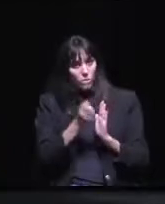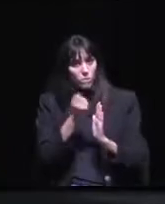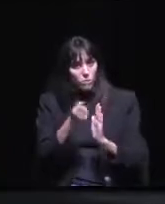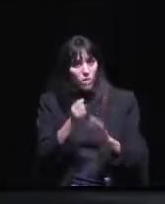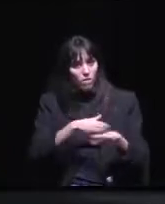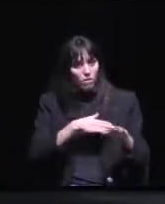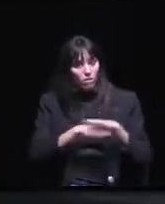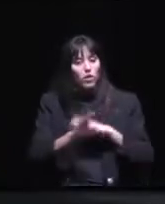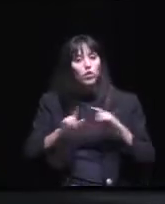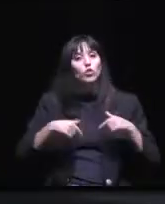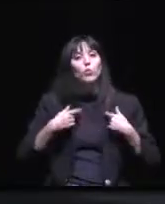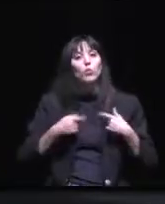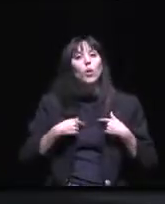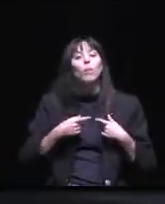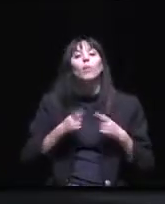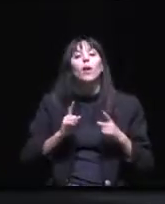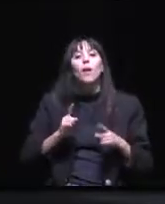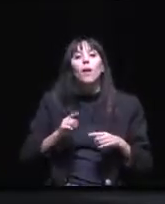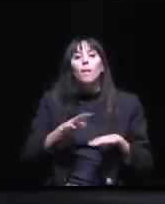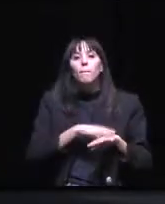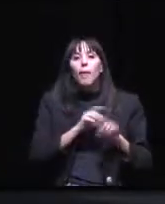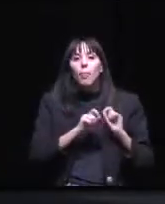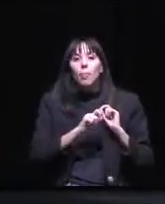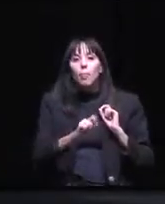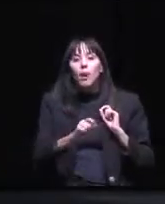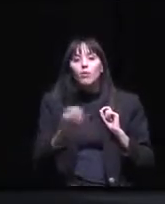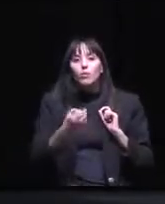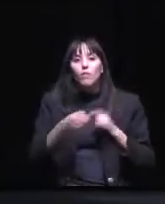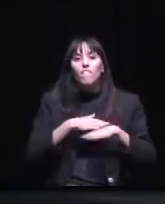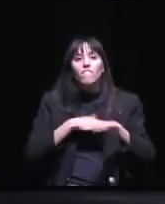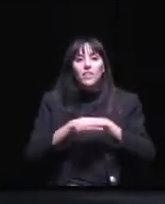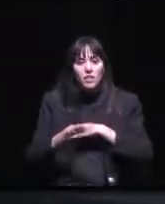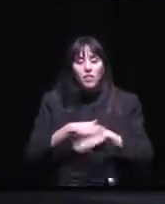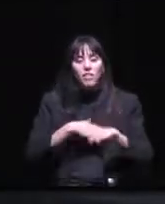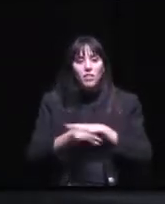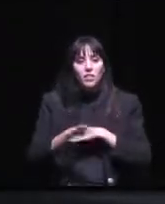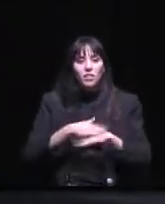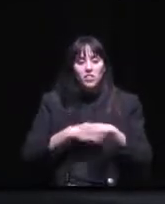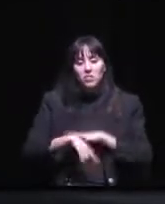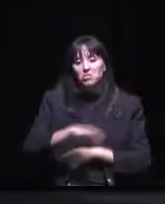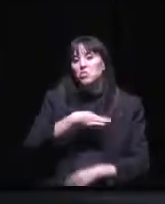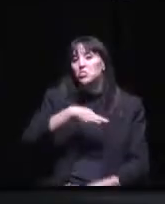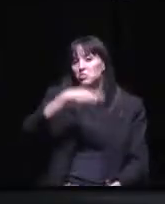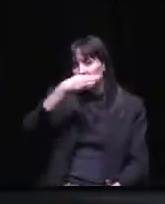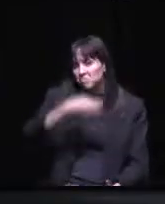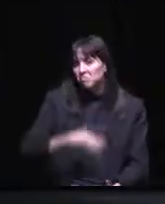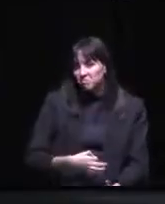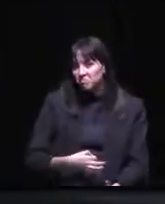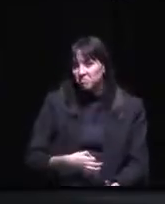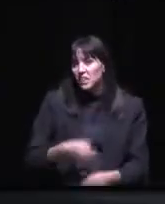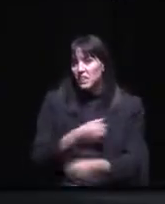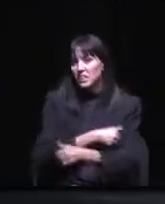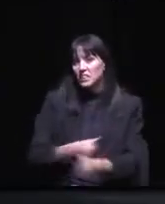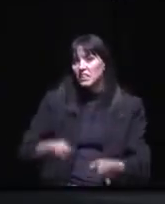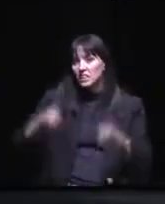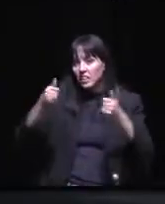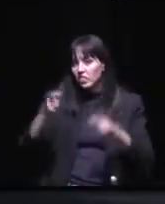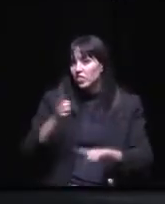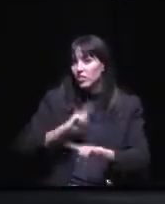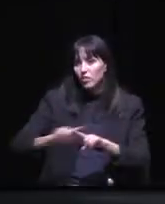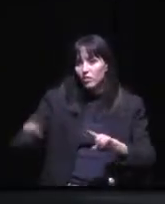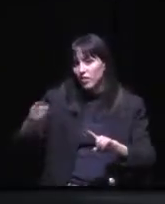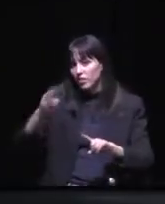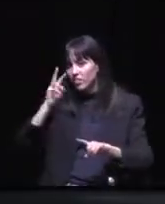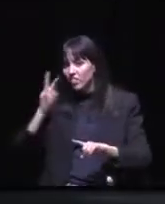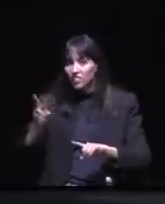resumir, autoelogiando-se, o seu mandato ao verbo fazer, estamos cada vez mais convictos de que falamos de cidades diferentes, porque o